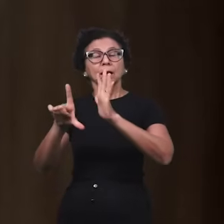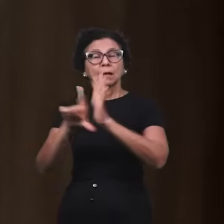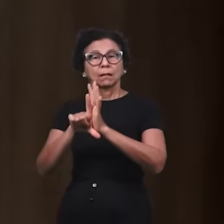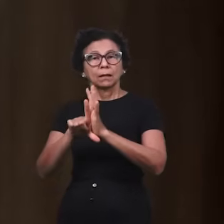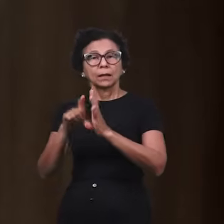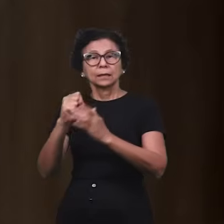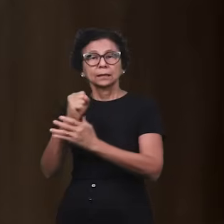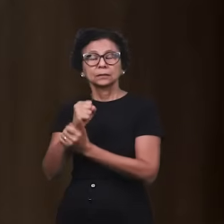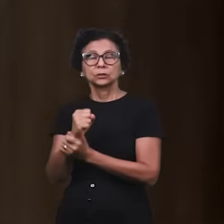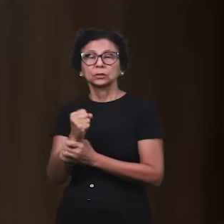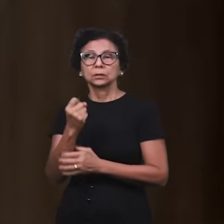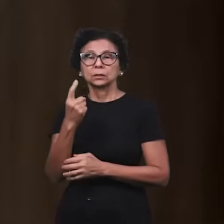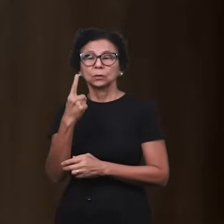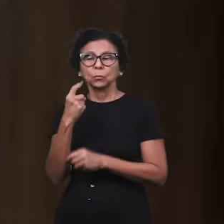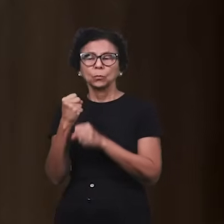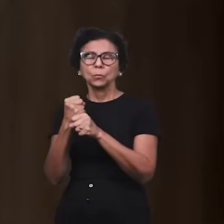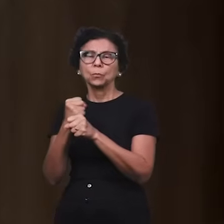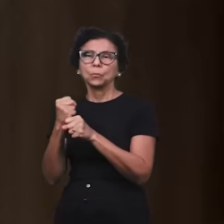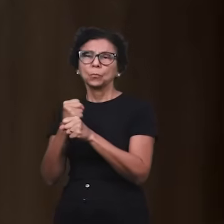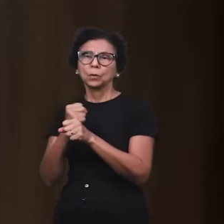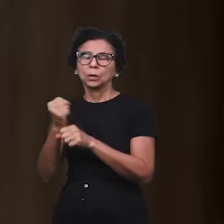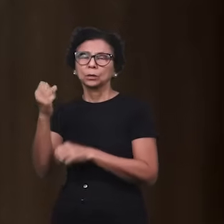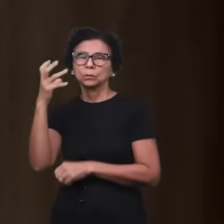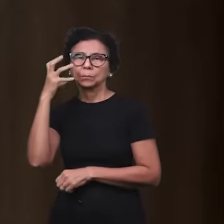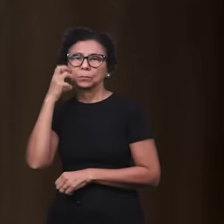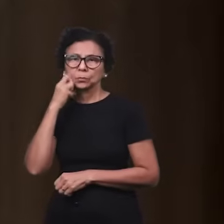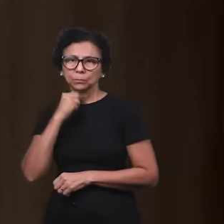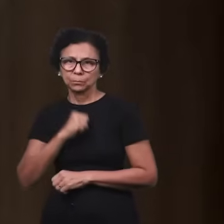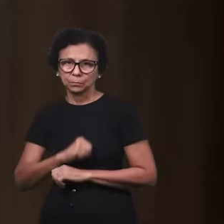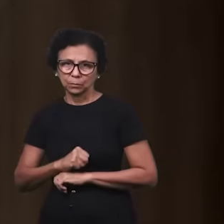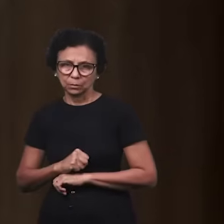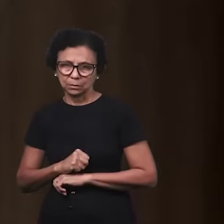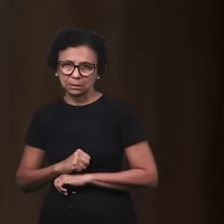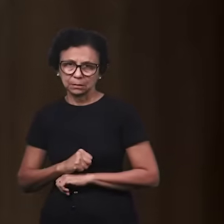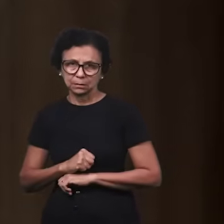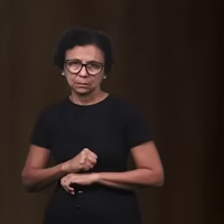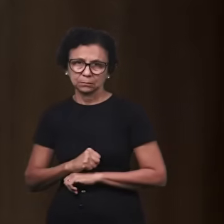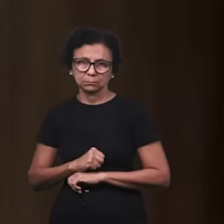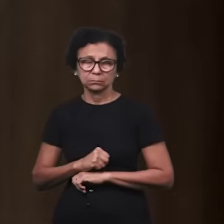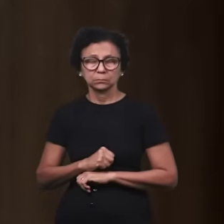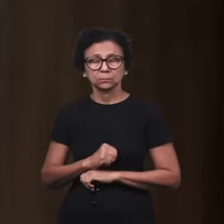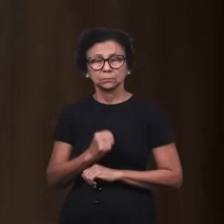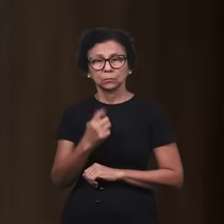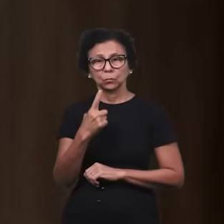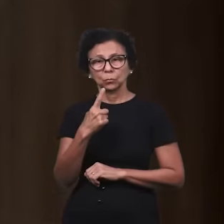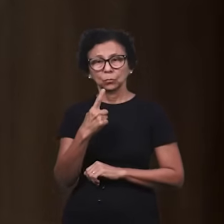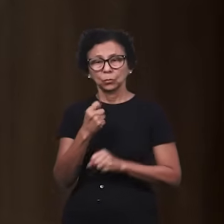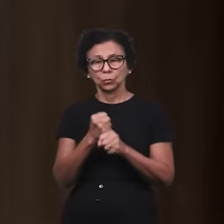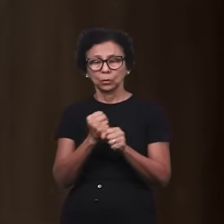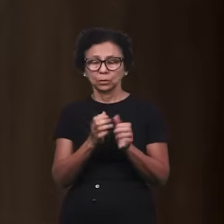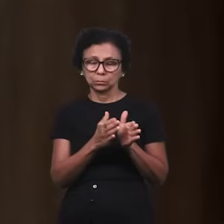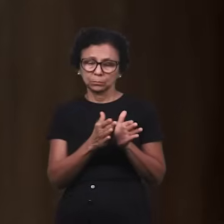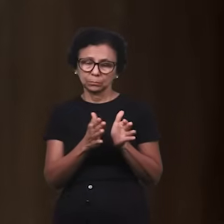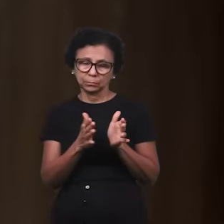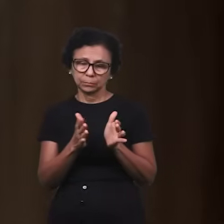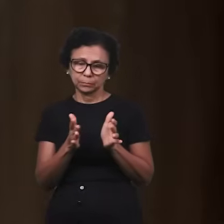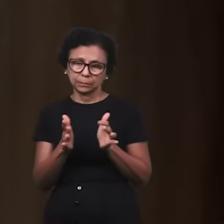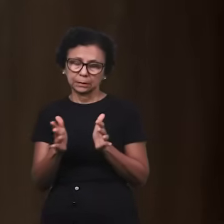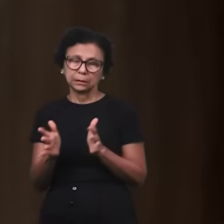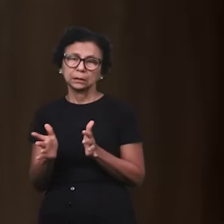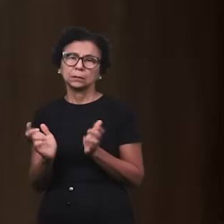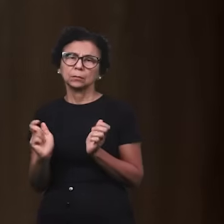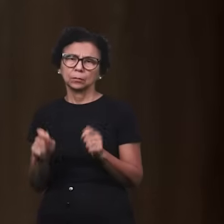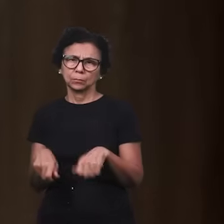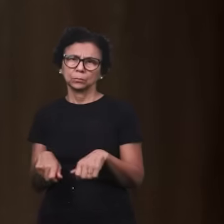proprietário até um ano para resgatar. Exatamente. Então ele tinha algo a mais. Ele tinha, durante um ano ele poderia